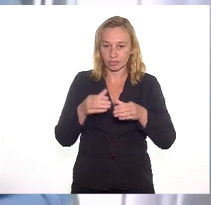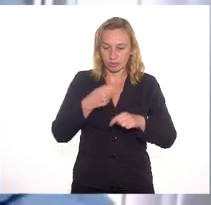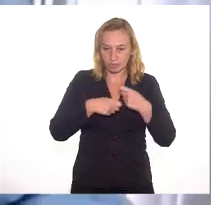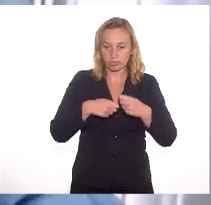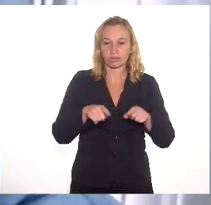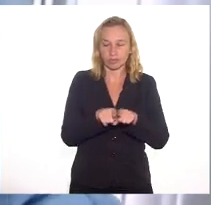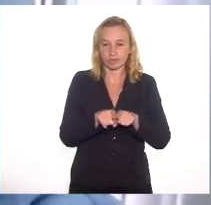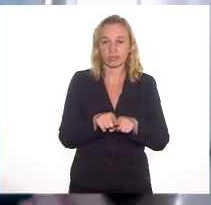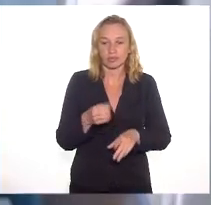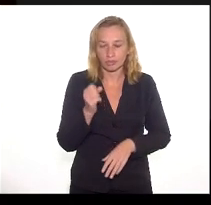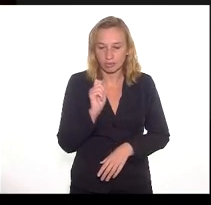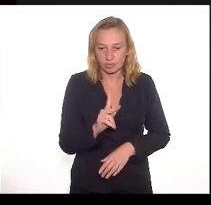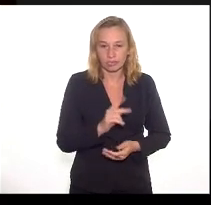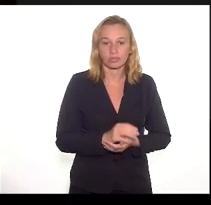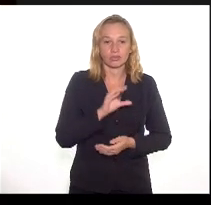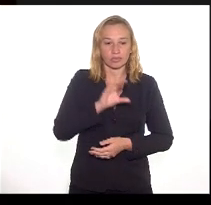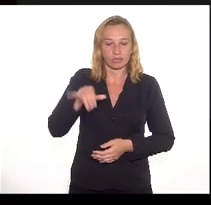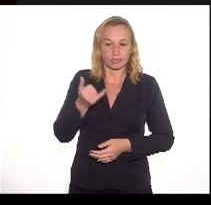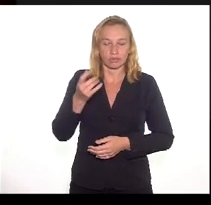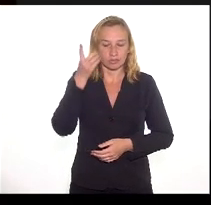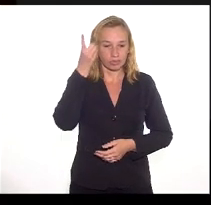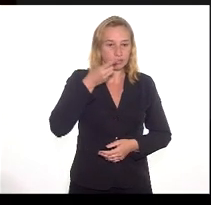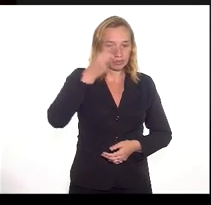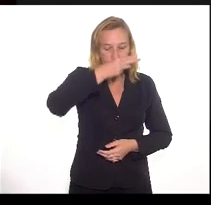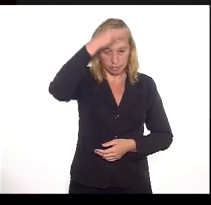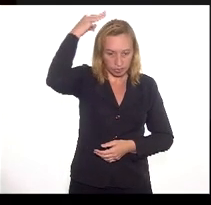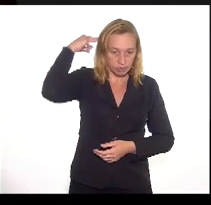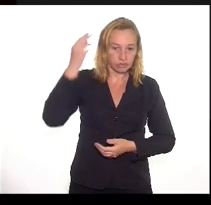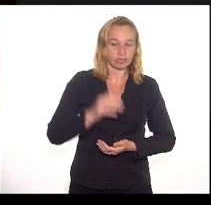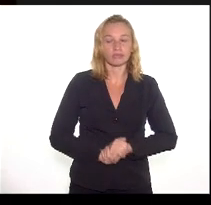permitir parecer pela CCJ, deputado Márcio Pacheco.